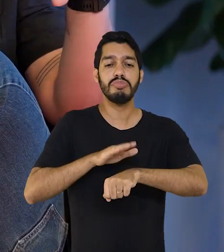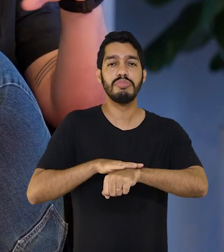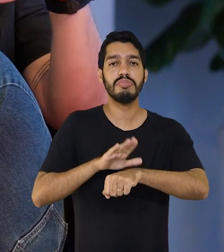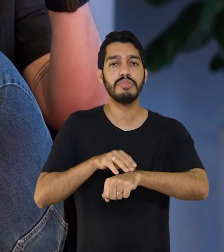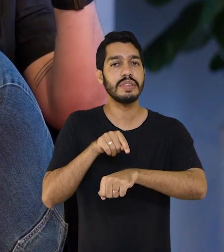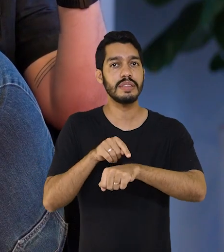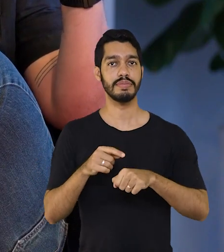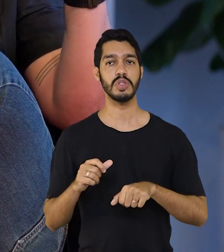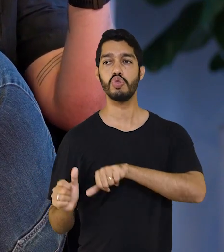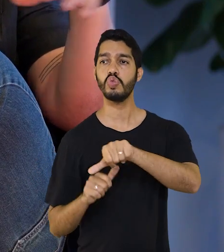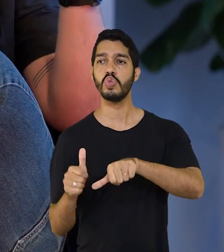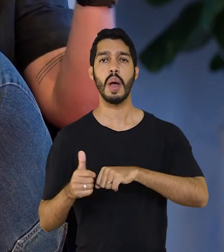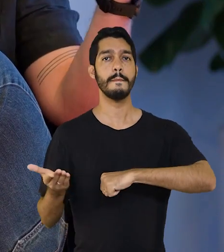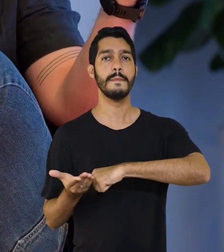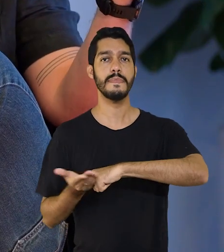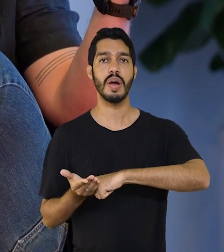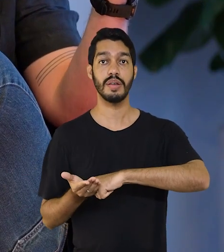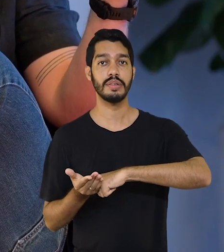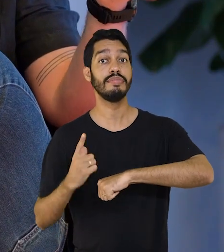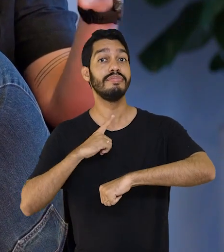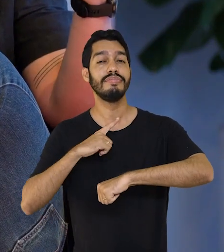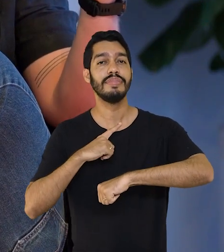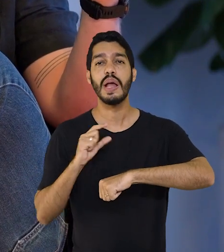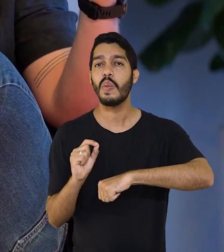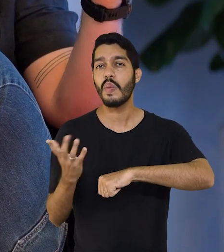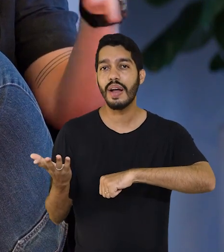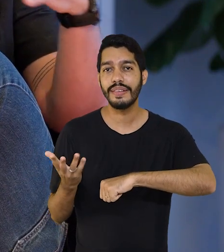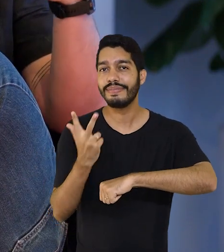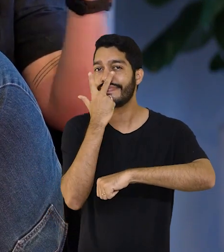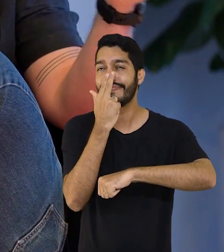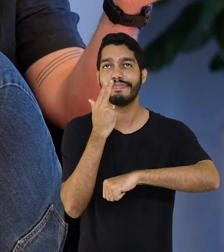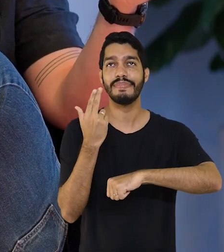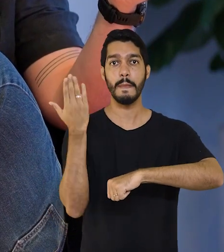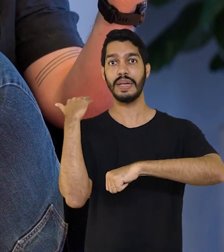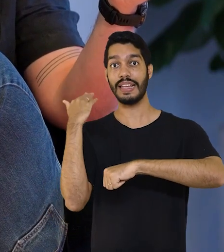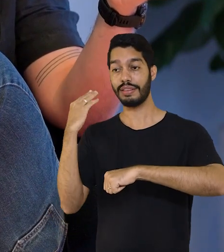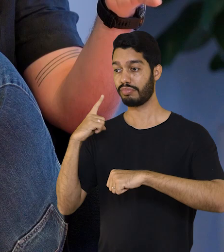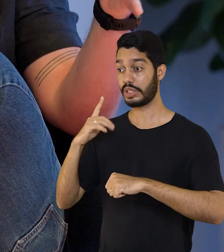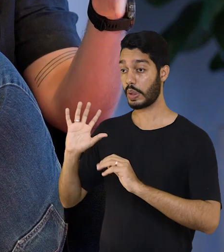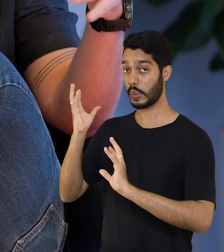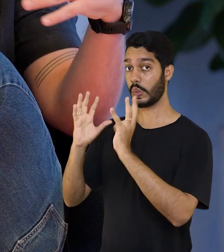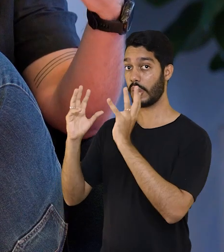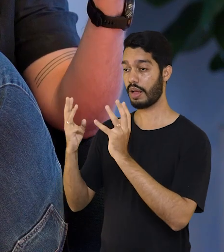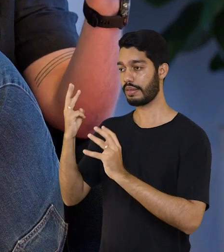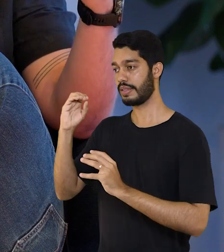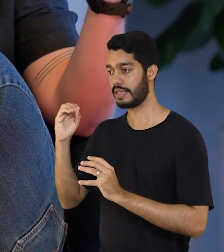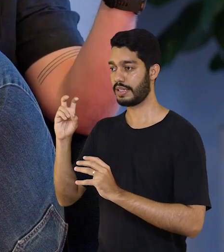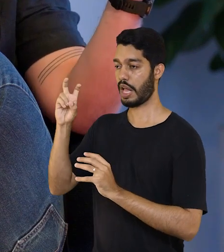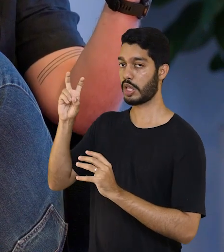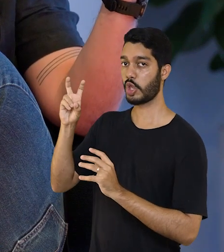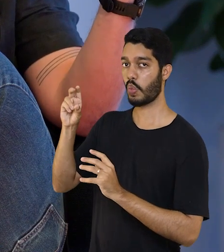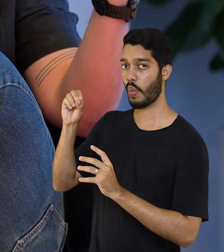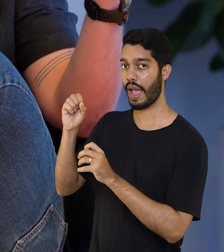definia o espírito do tempo, essa modernidade, como uma modernidade líquida, né? Como uma, assim, diferente